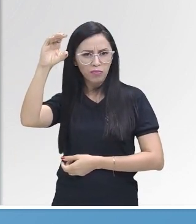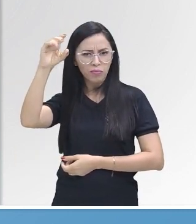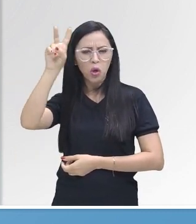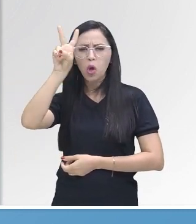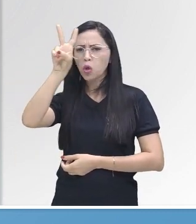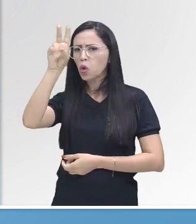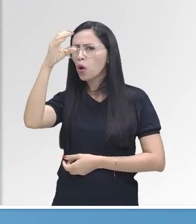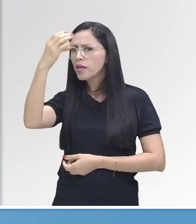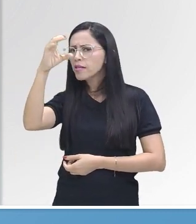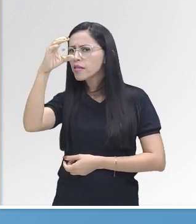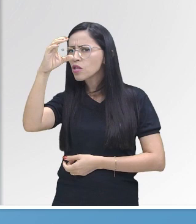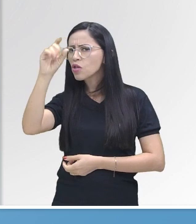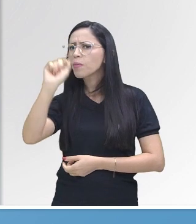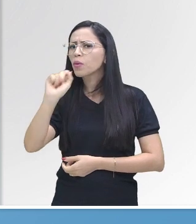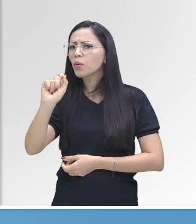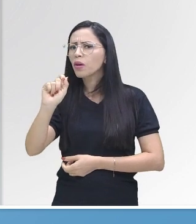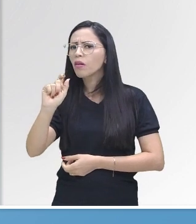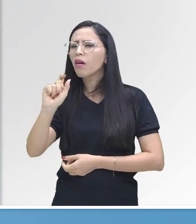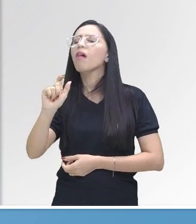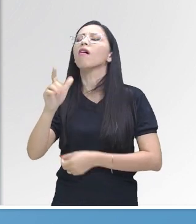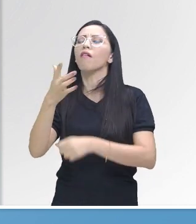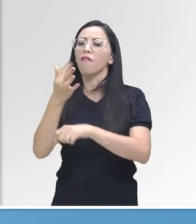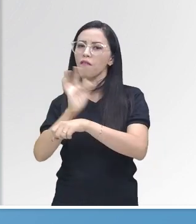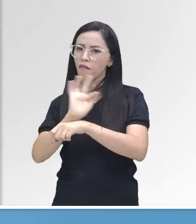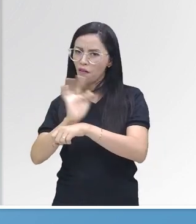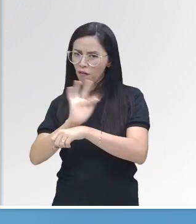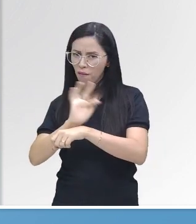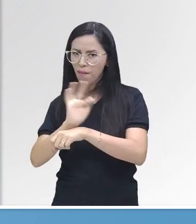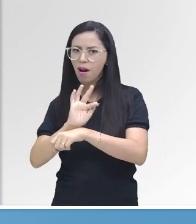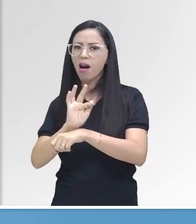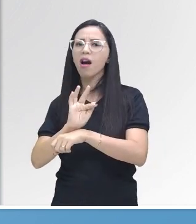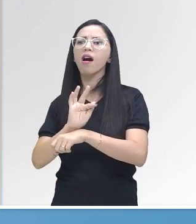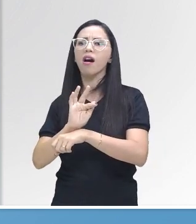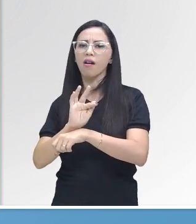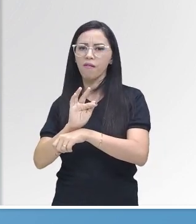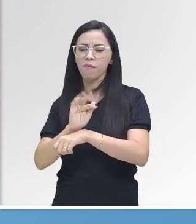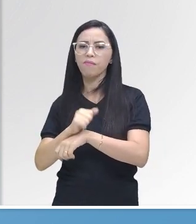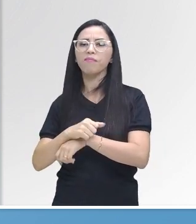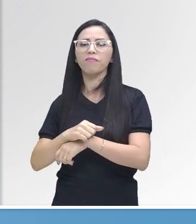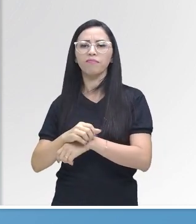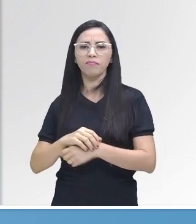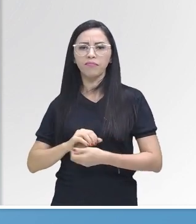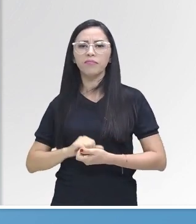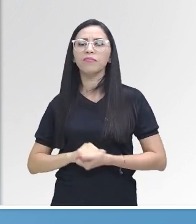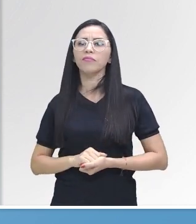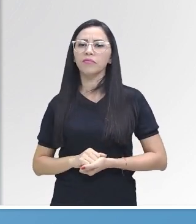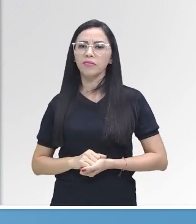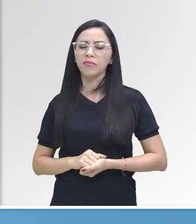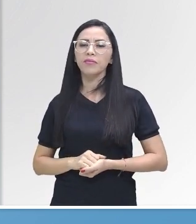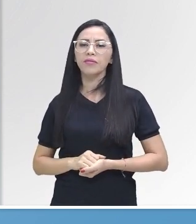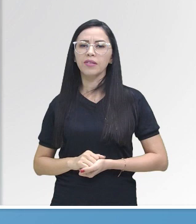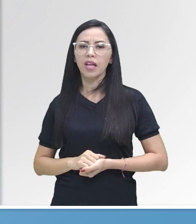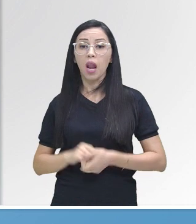não padronizada? Marco ou não? Marco, porque ela é uma medida